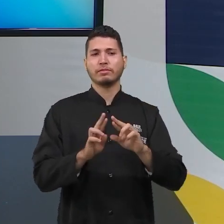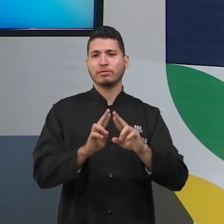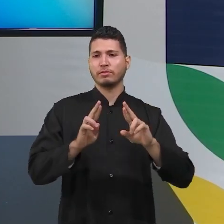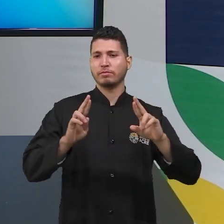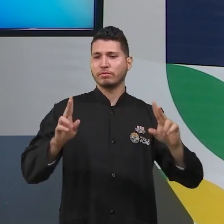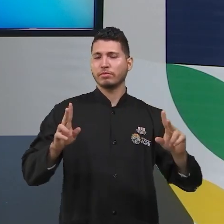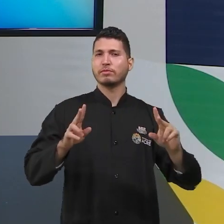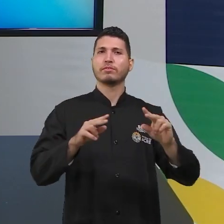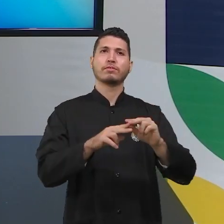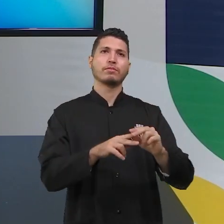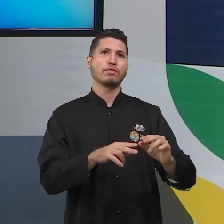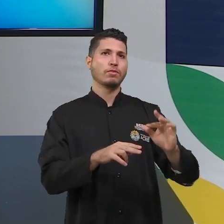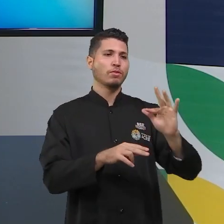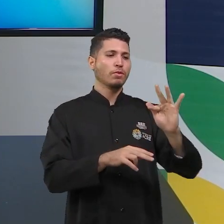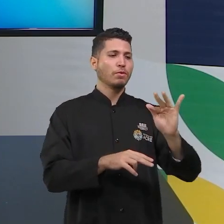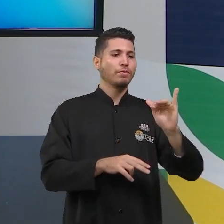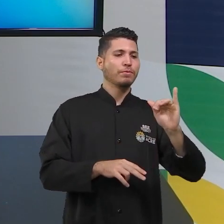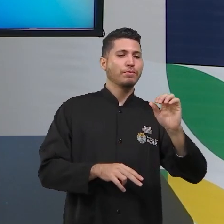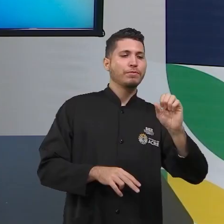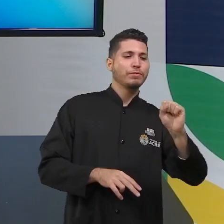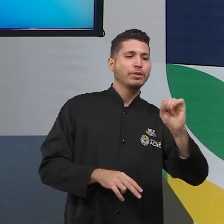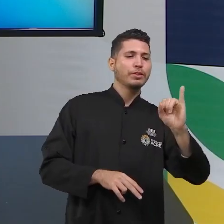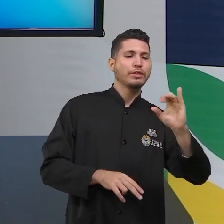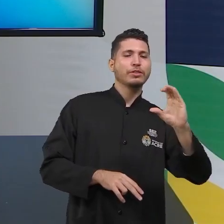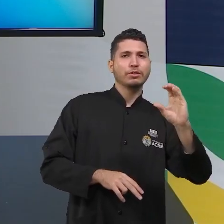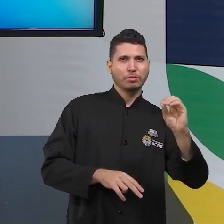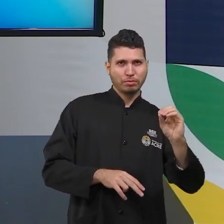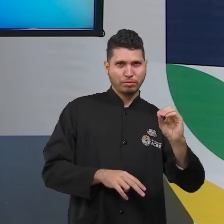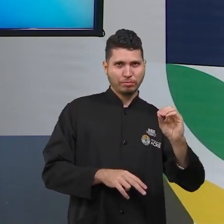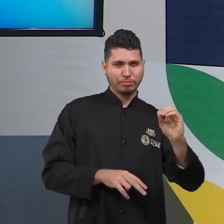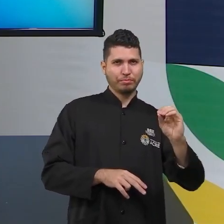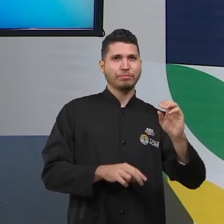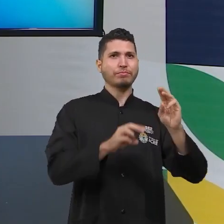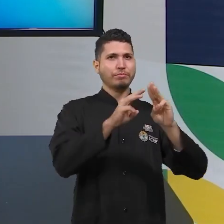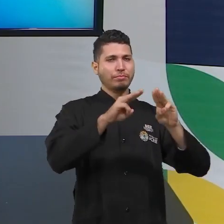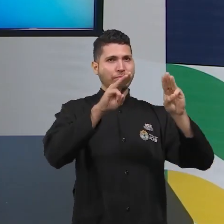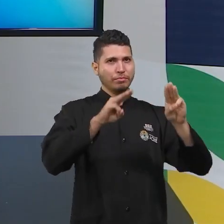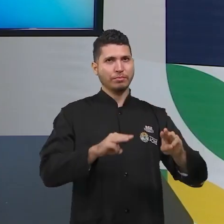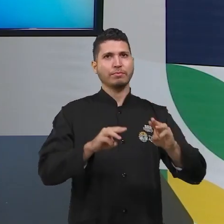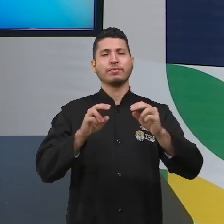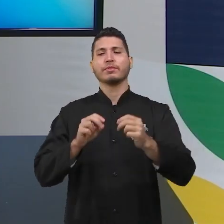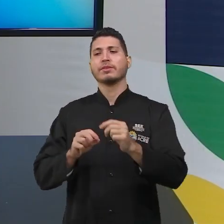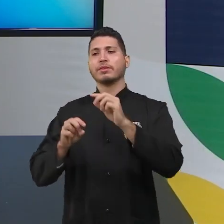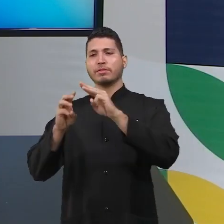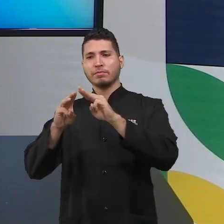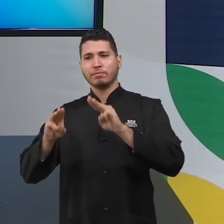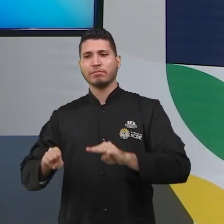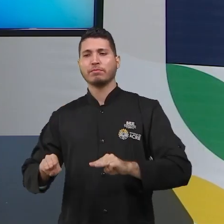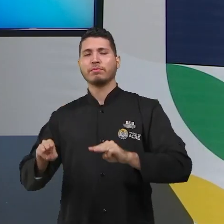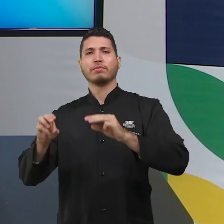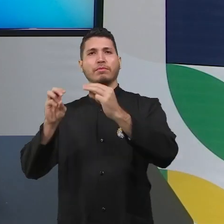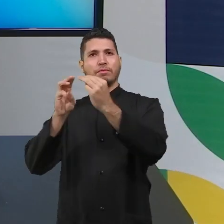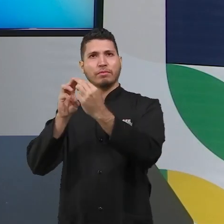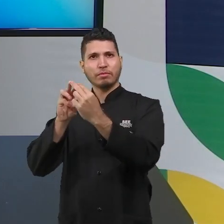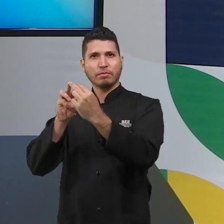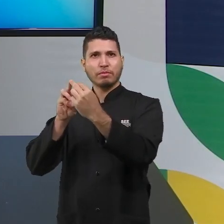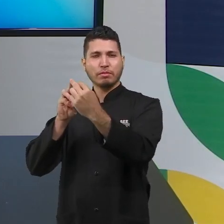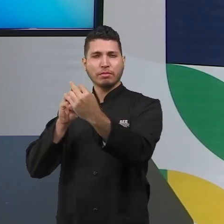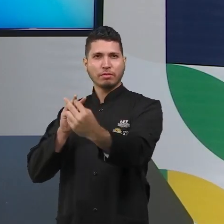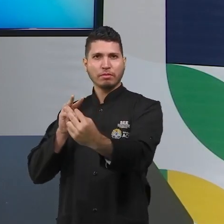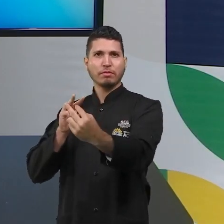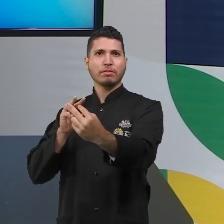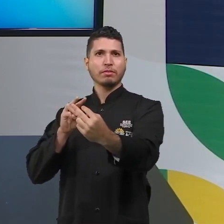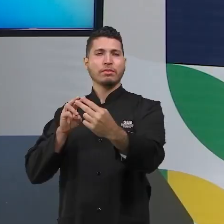museu físico. E aí aprendeu também sobre a existência desses museus, tanto no Brasil quanto fora do